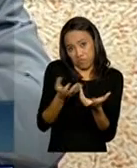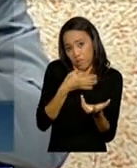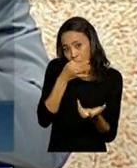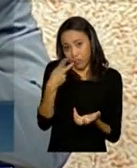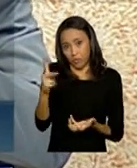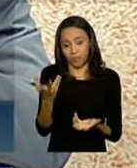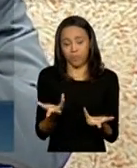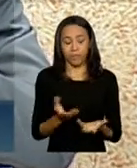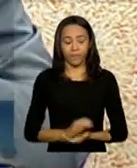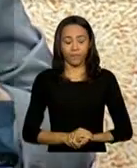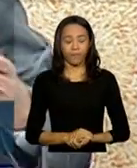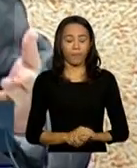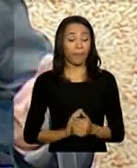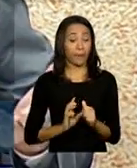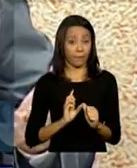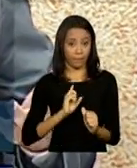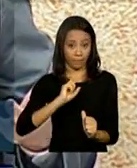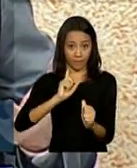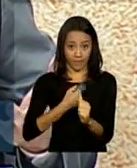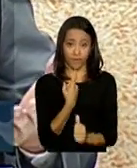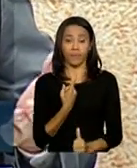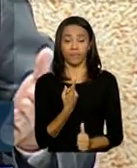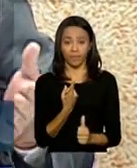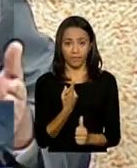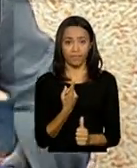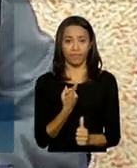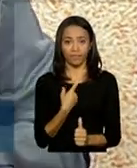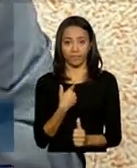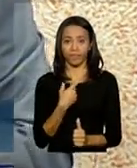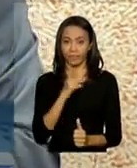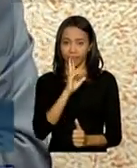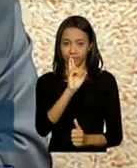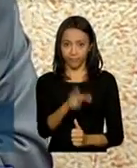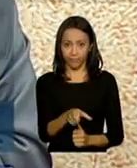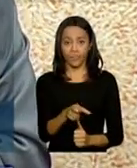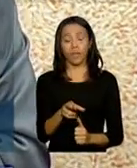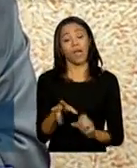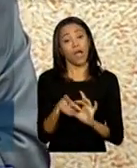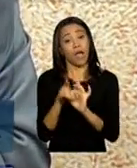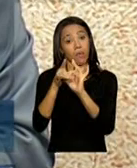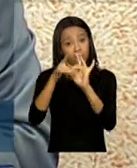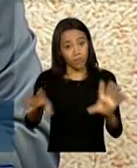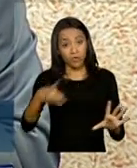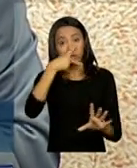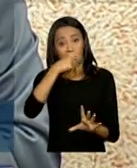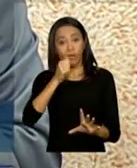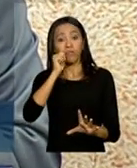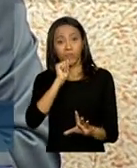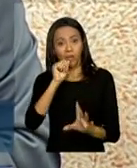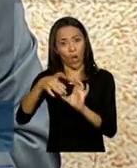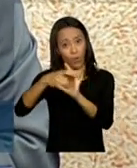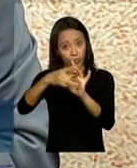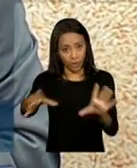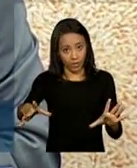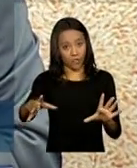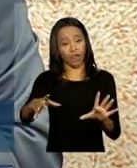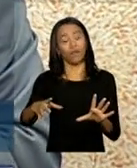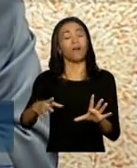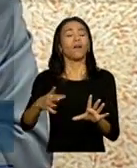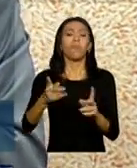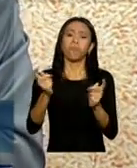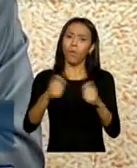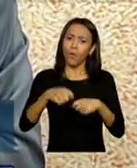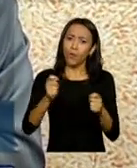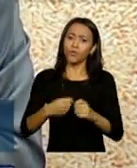sucessor primeiro primeiro sobre sobre a autorização dos pais e os pais podem fazer um chamado